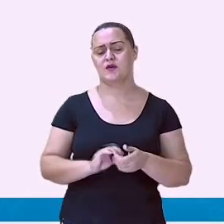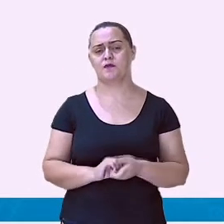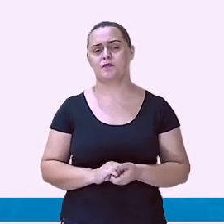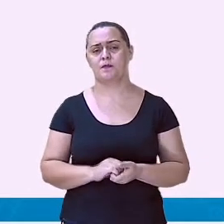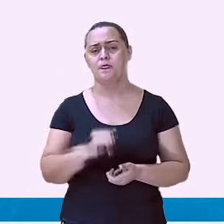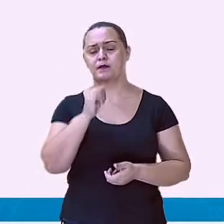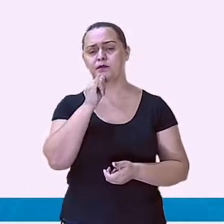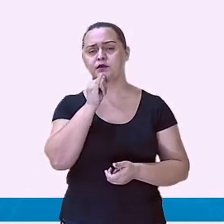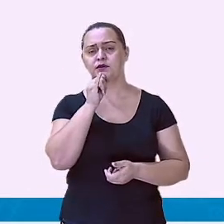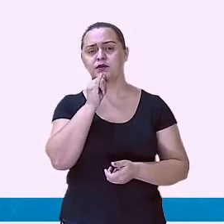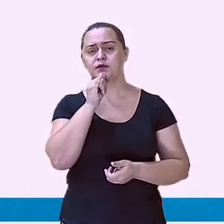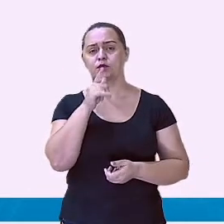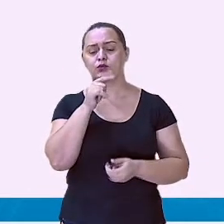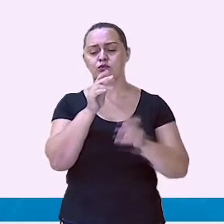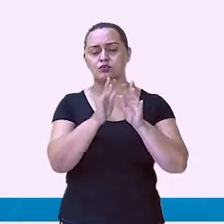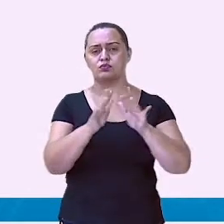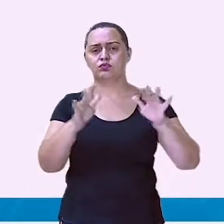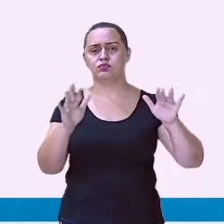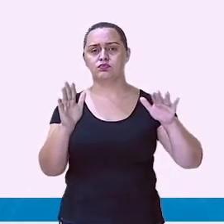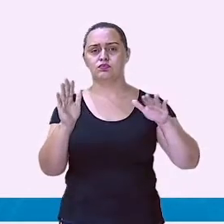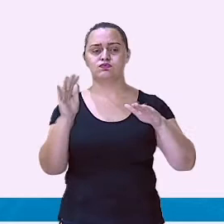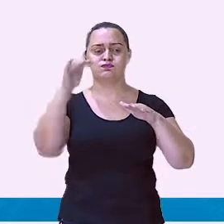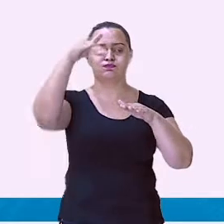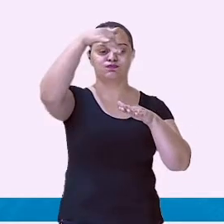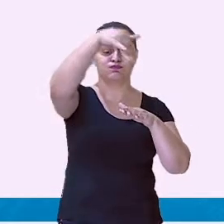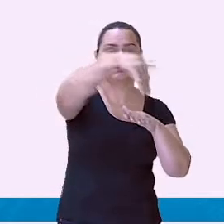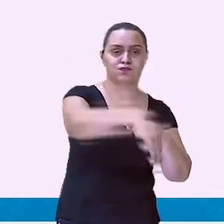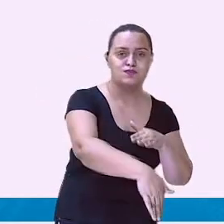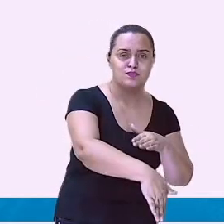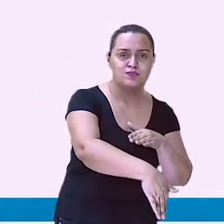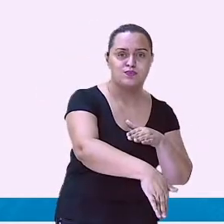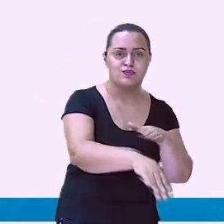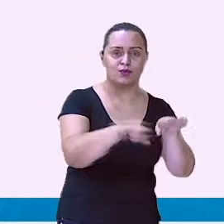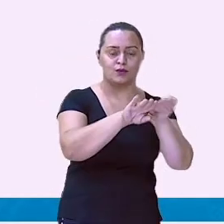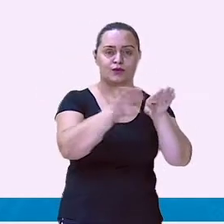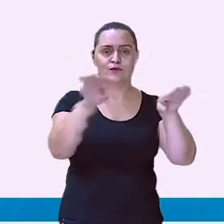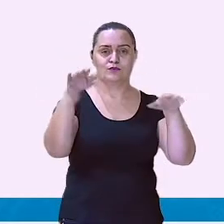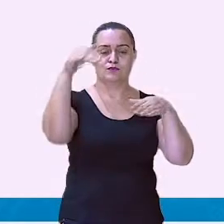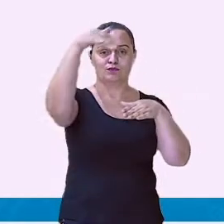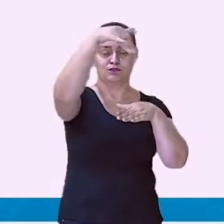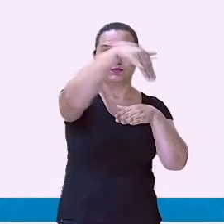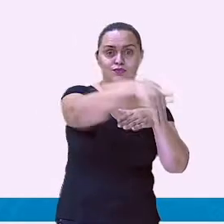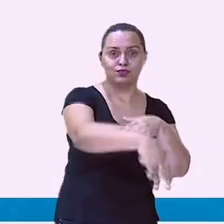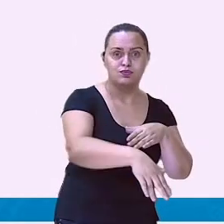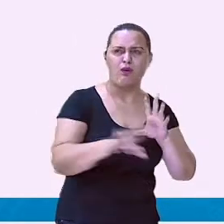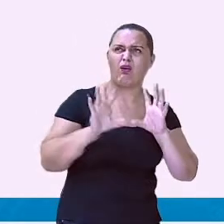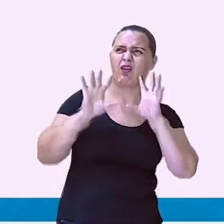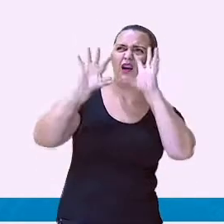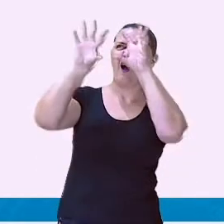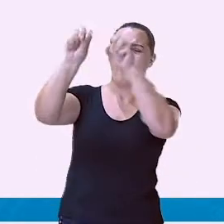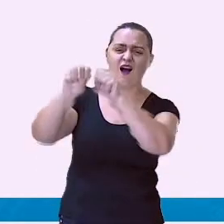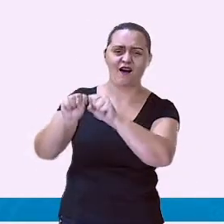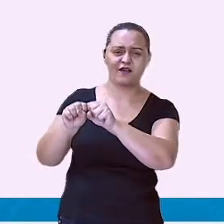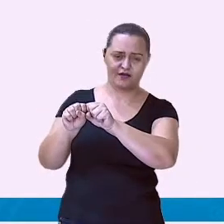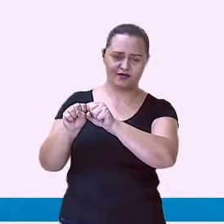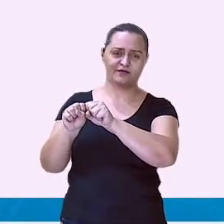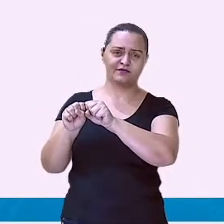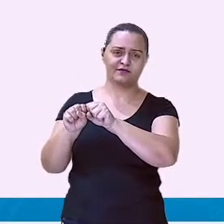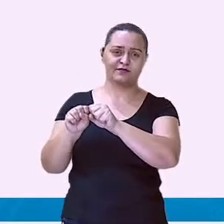fosse pelo oceano, iam ser engolidos pelos monstros, pelo abismo, iam cair.